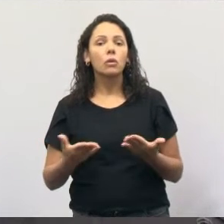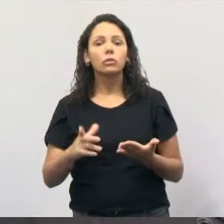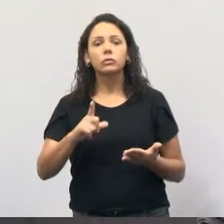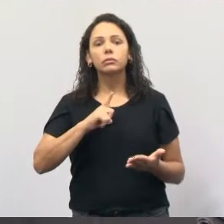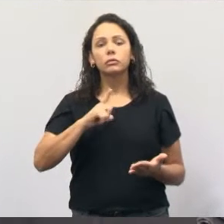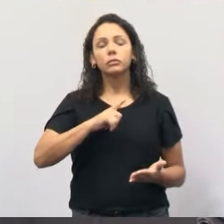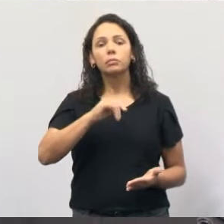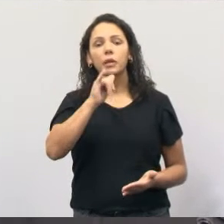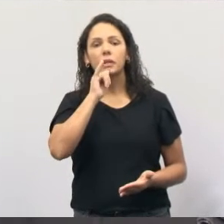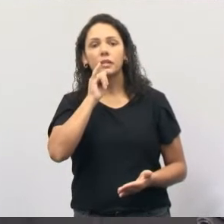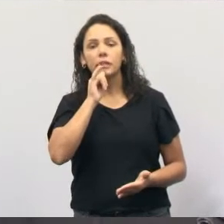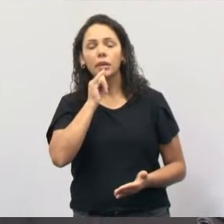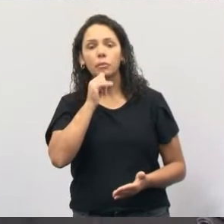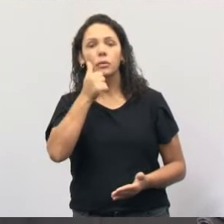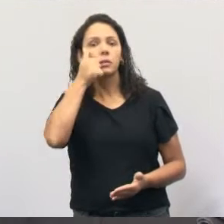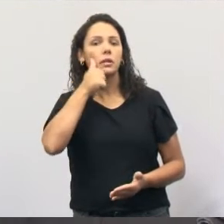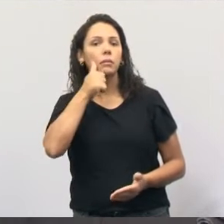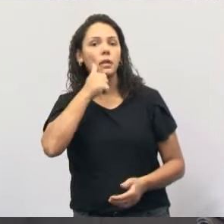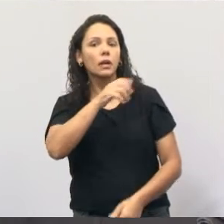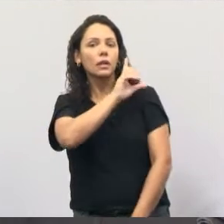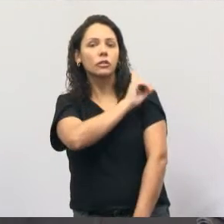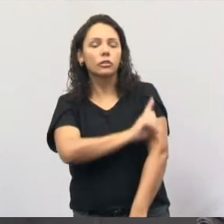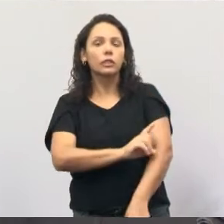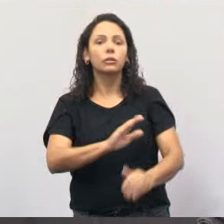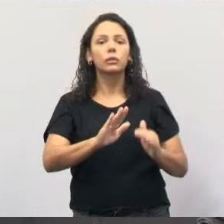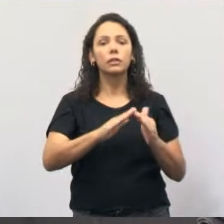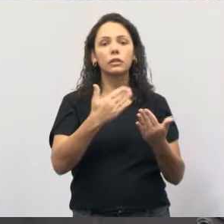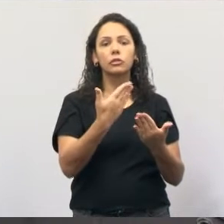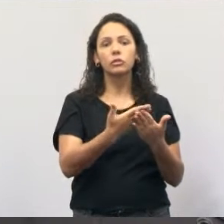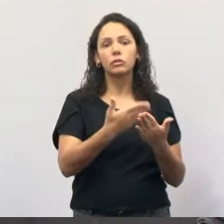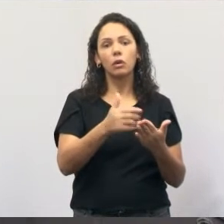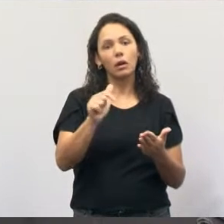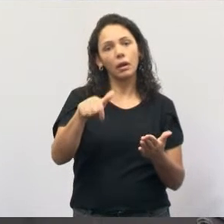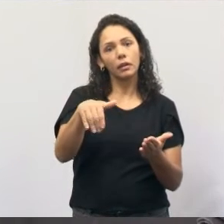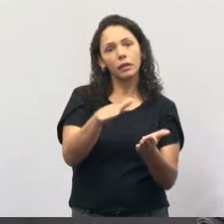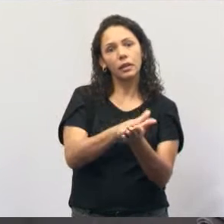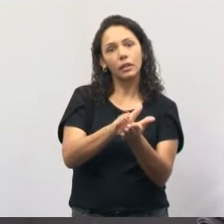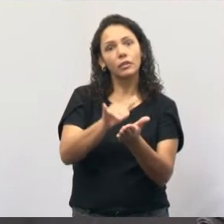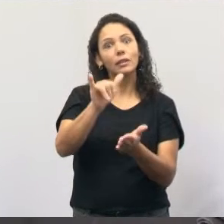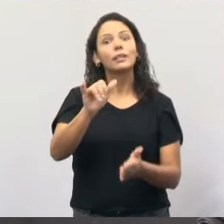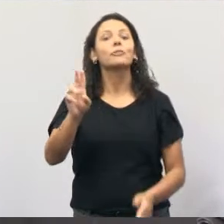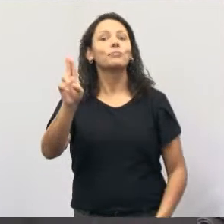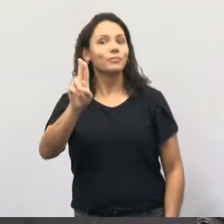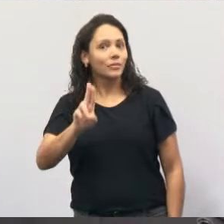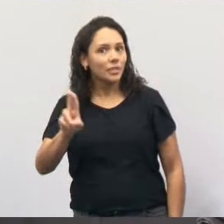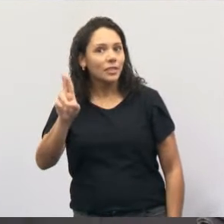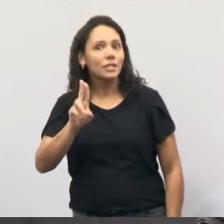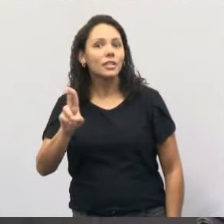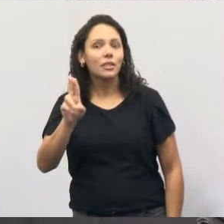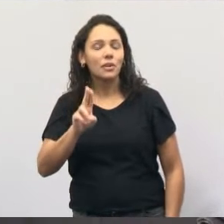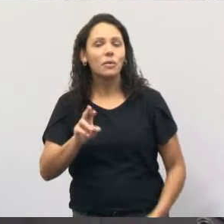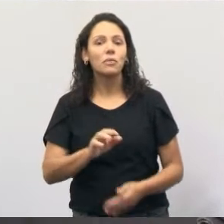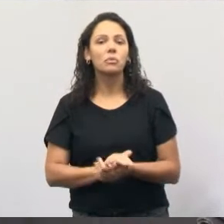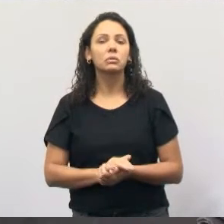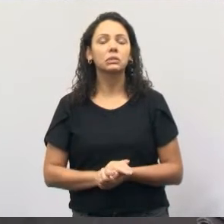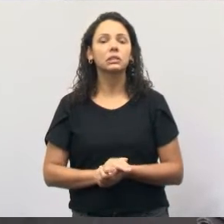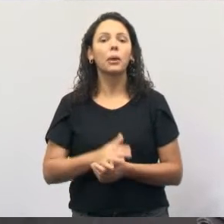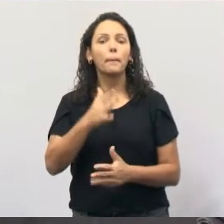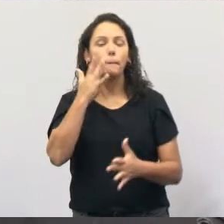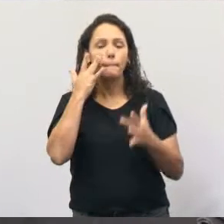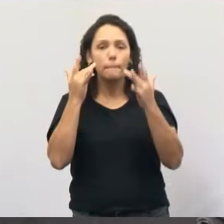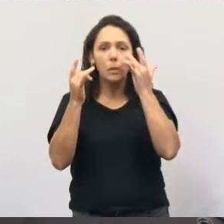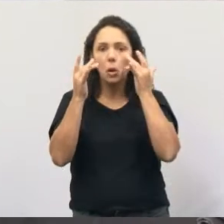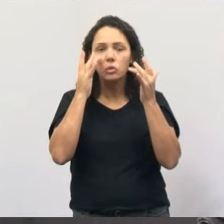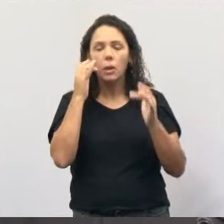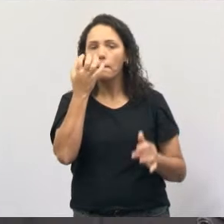de uma diretora de escola, não é, de Jacareí, que utiliza, não é, a arte cênica, no caso o teatro,